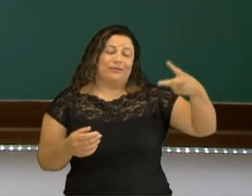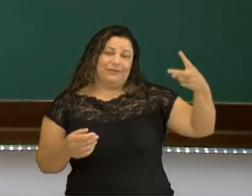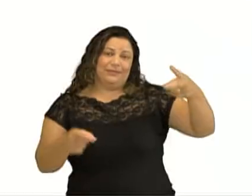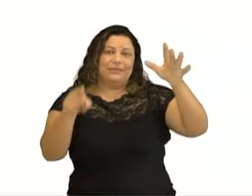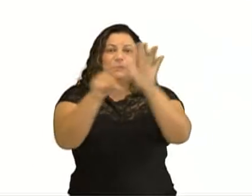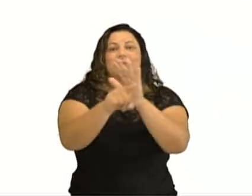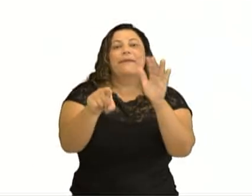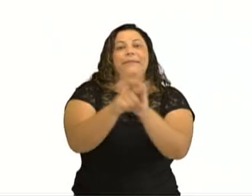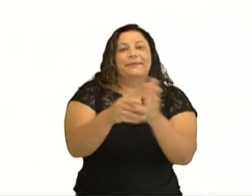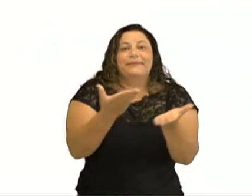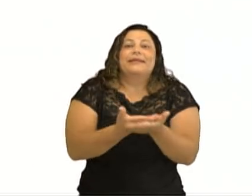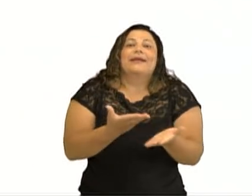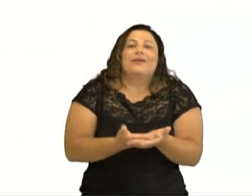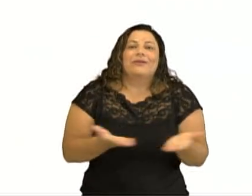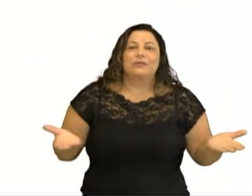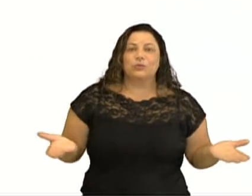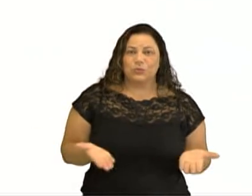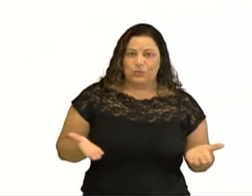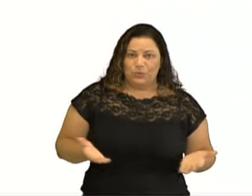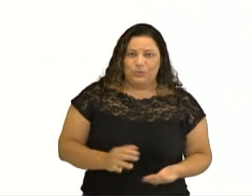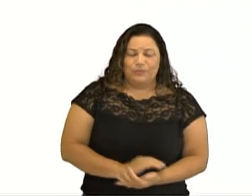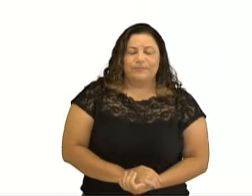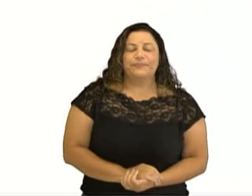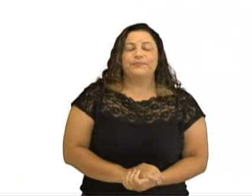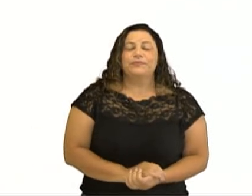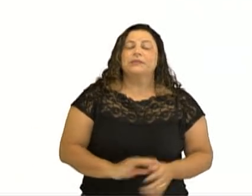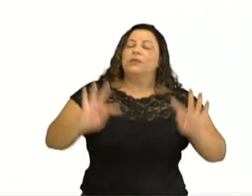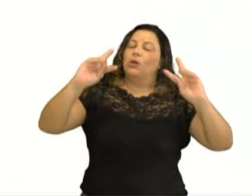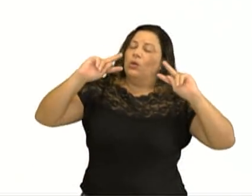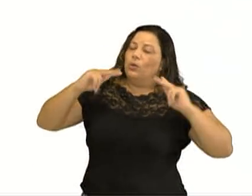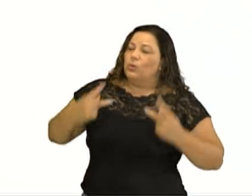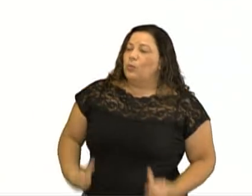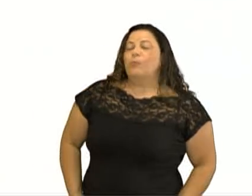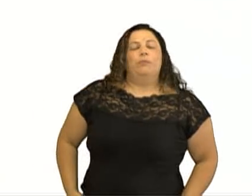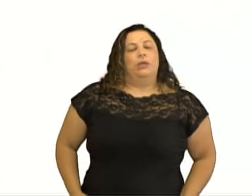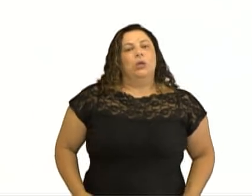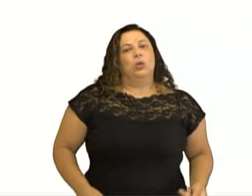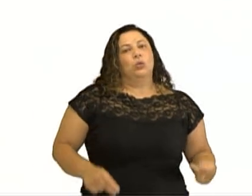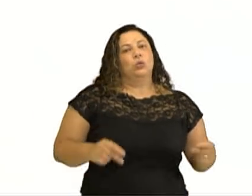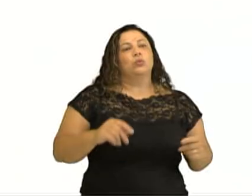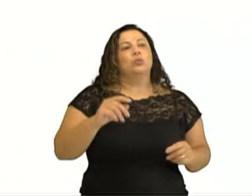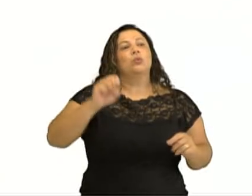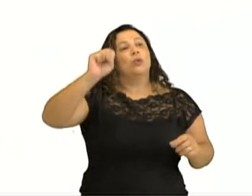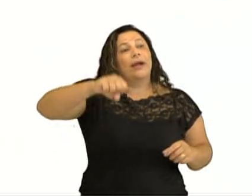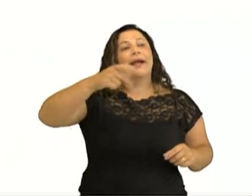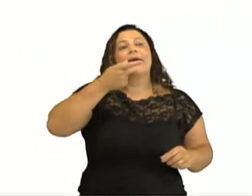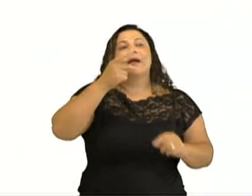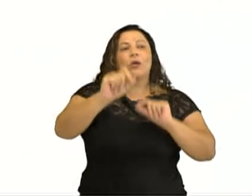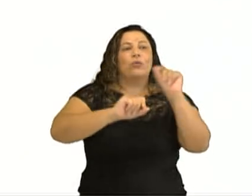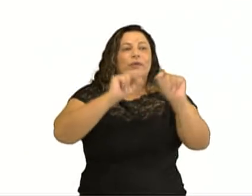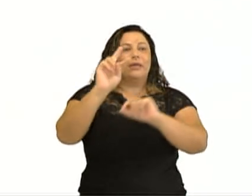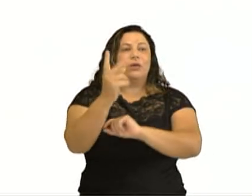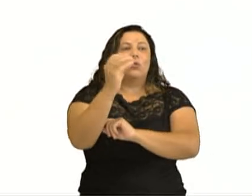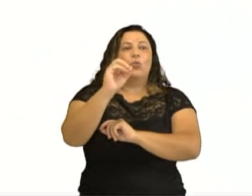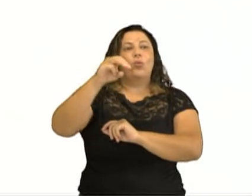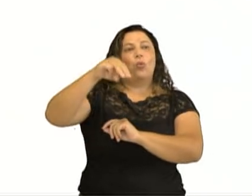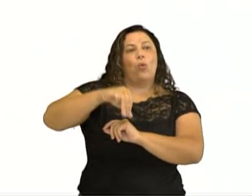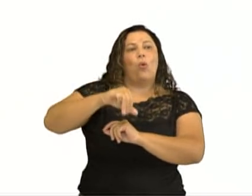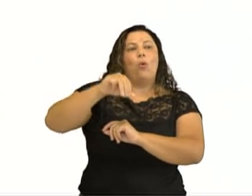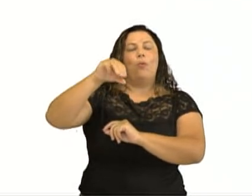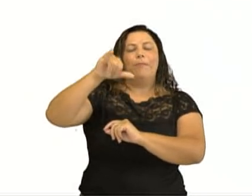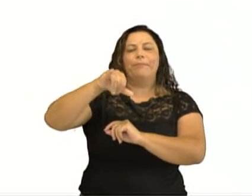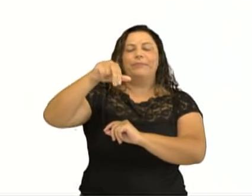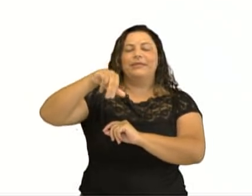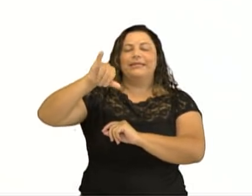aula de hoje. Os seres humanos são hominídeos e pertencem à espécie Homo sapiens. Assinale a